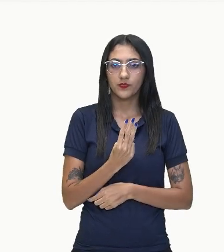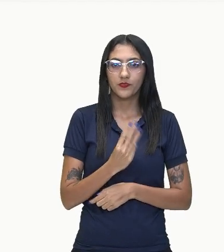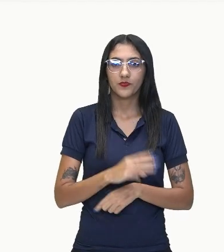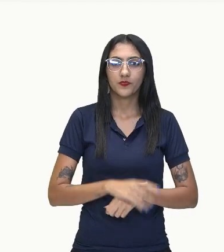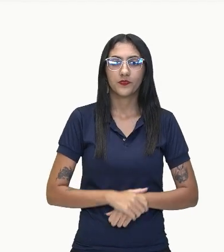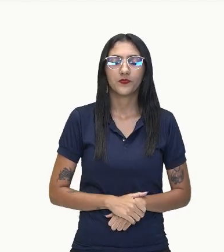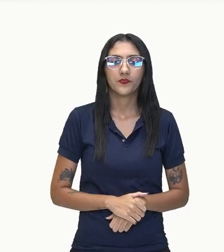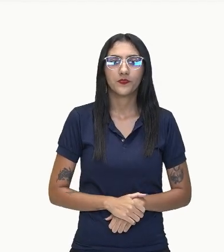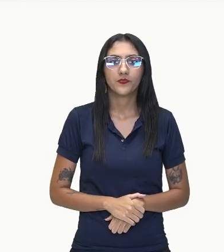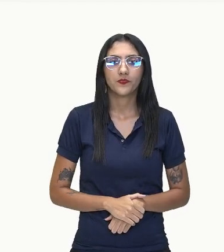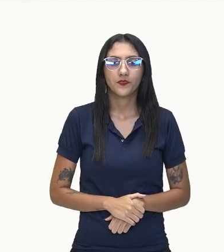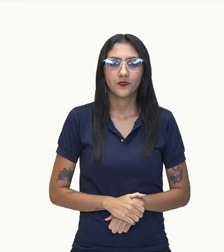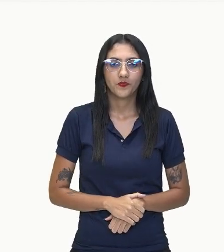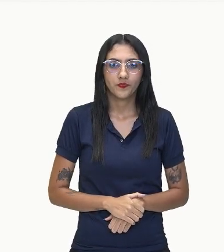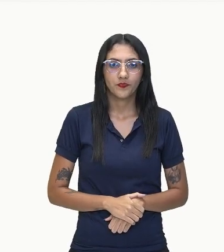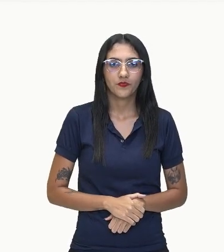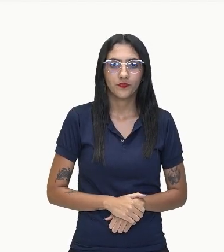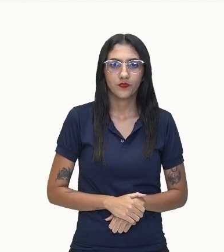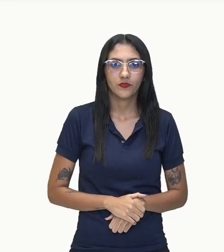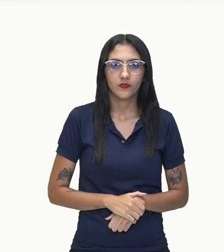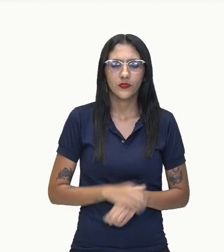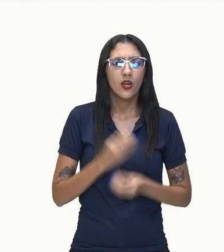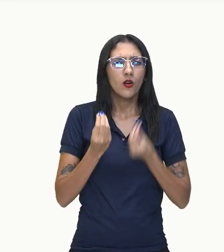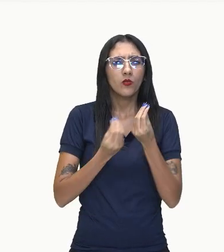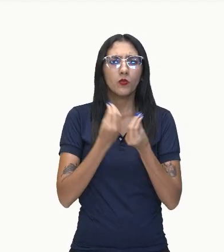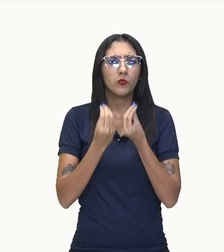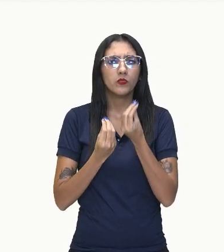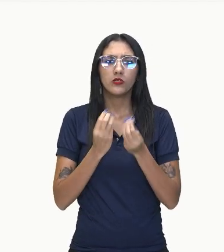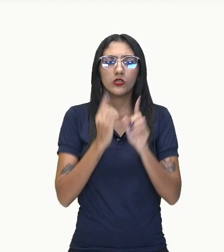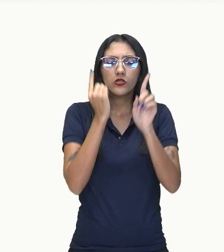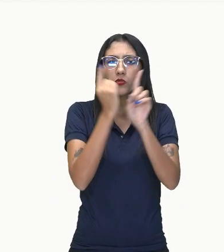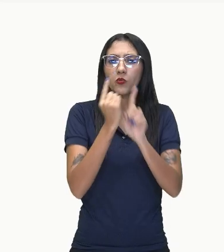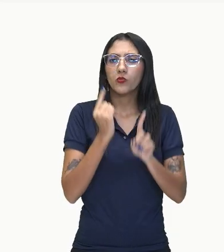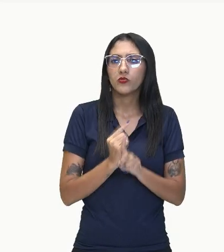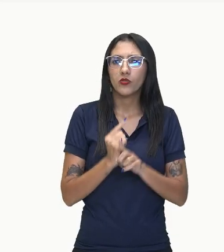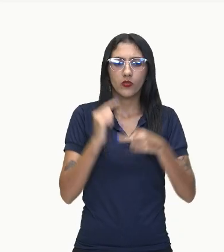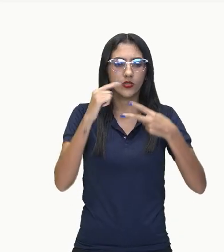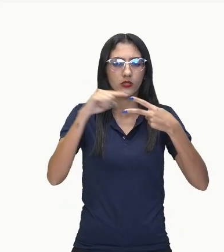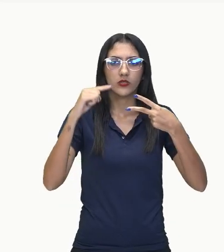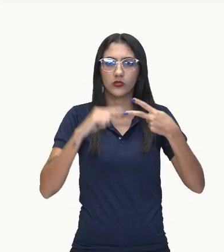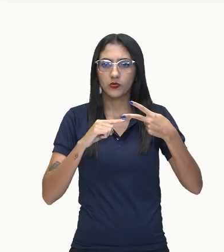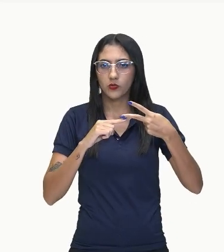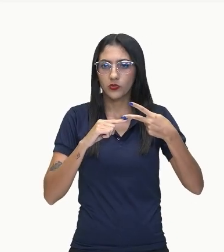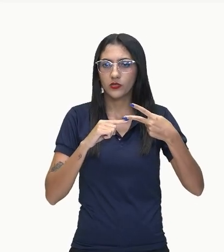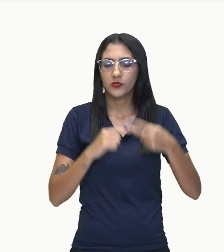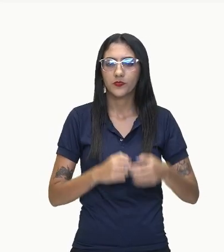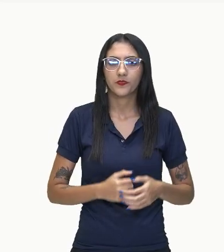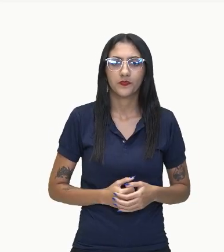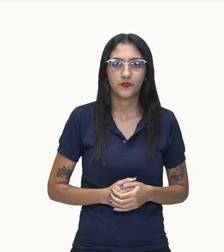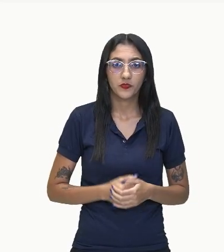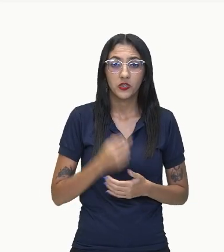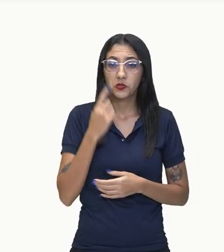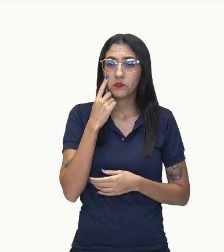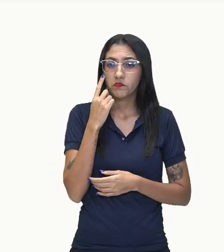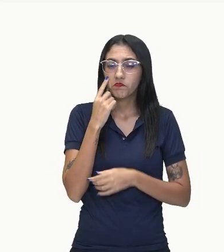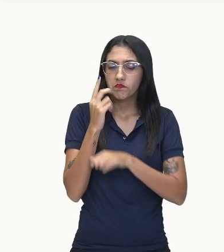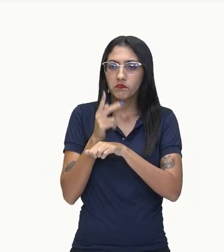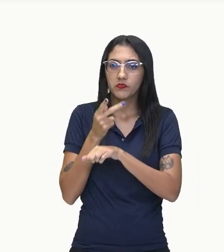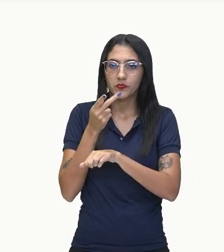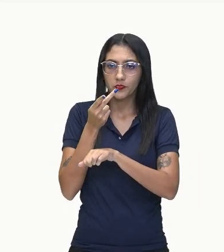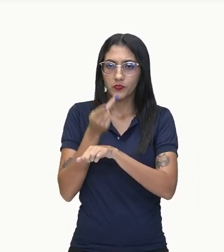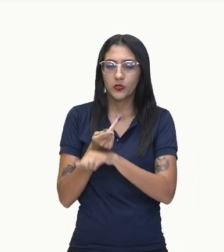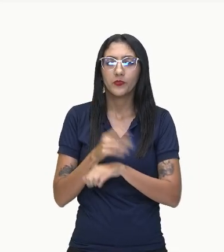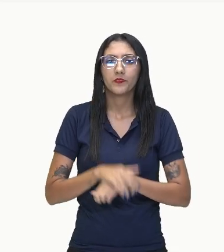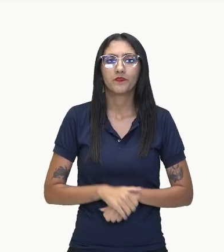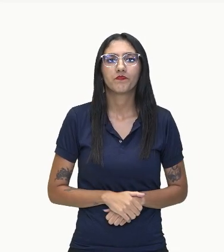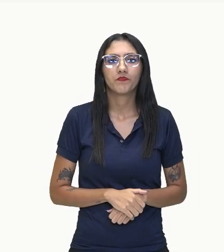é igual a 3. E como é que a gente faz para saber o valor desses zeros? A gente vai ver daqui a pouco. Mas primeiro,